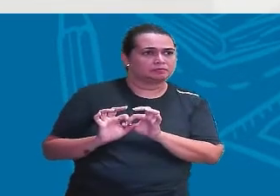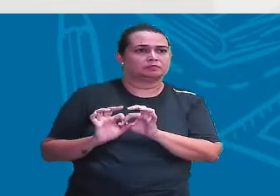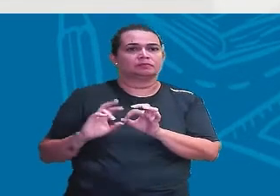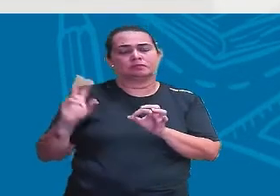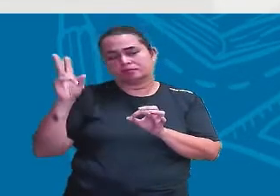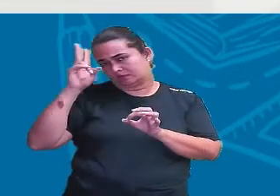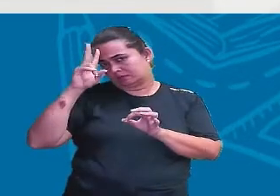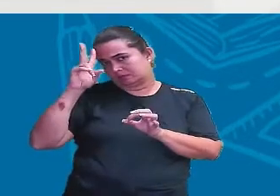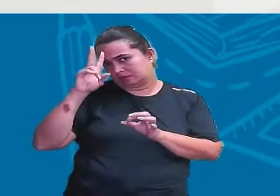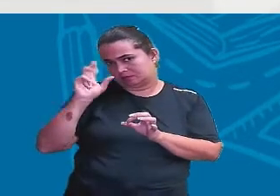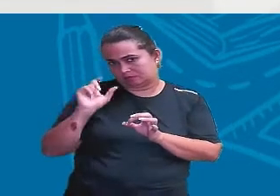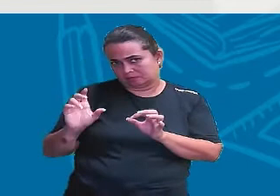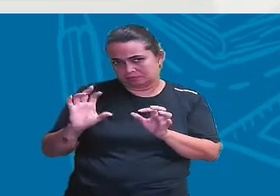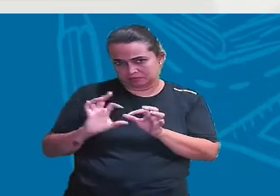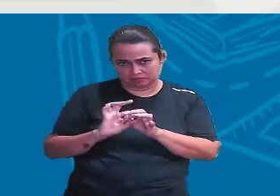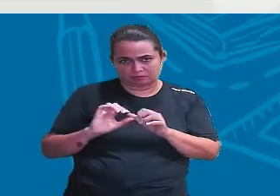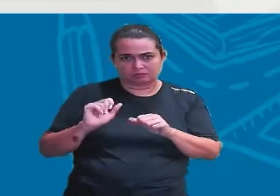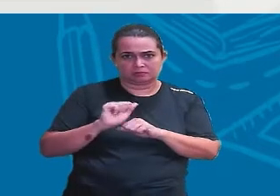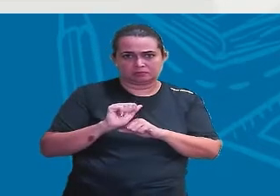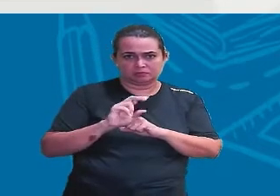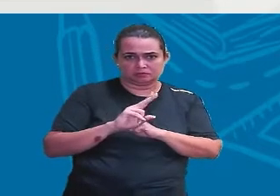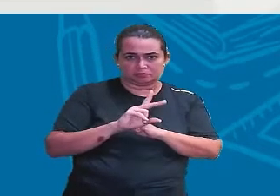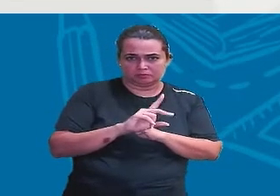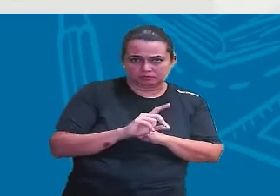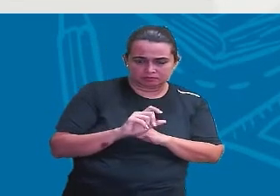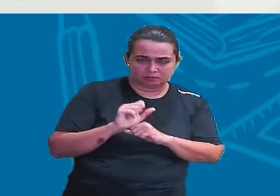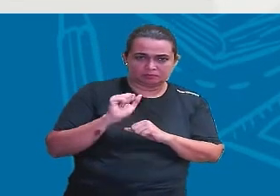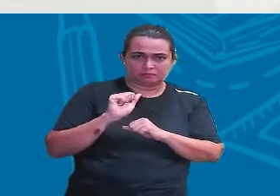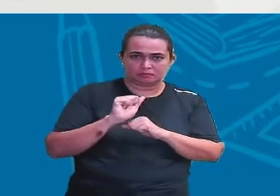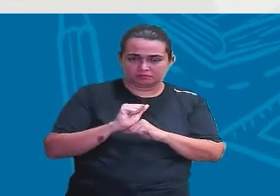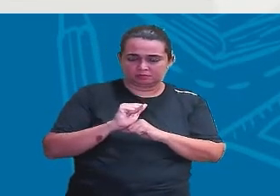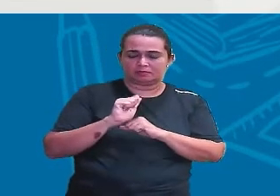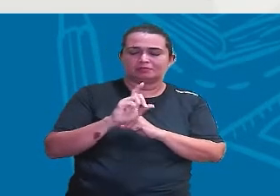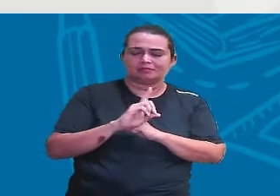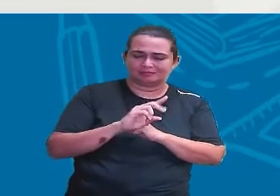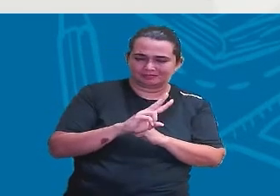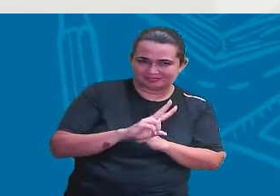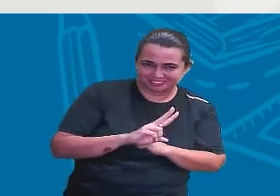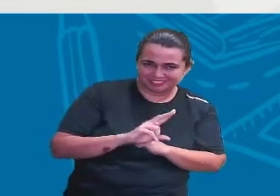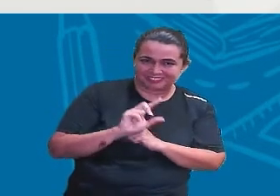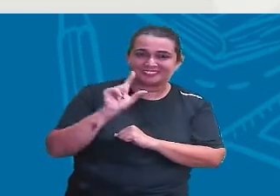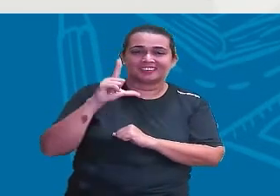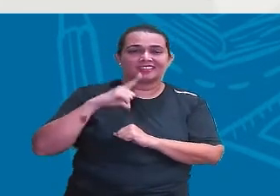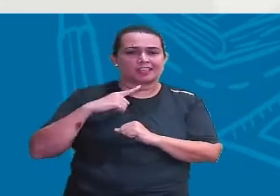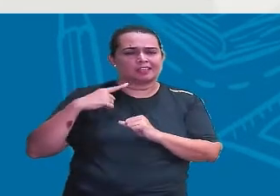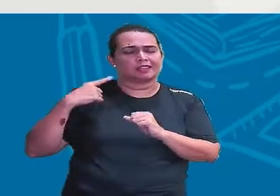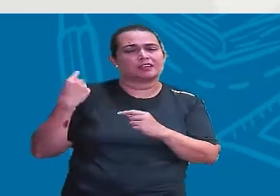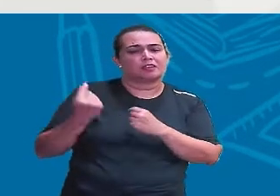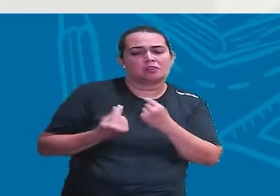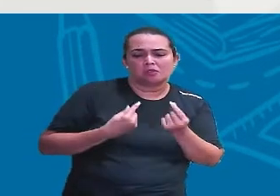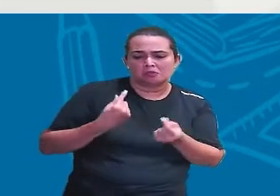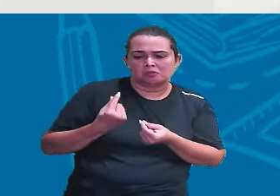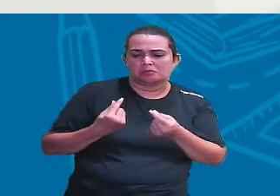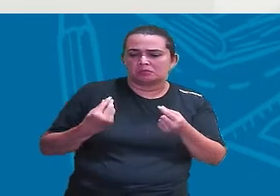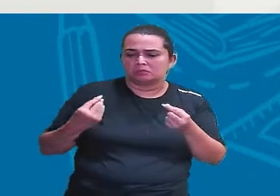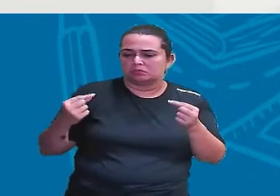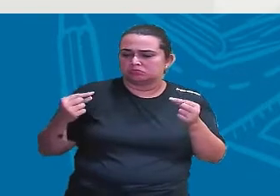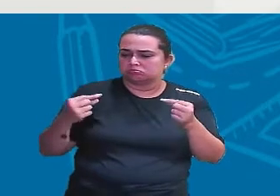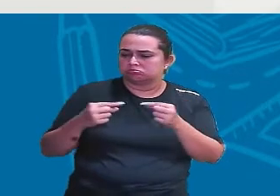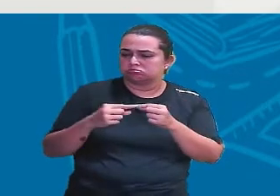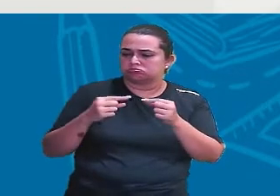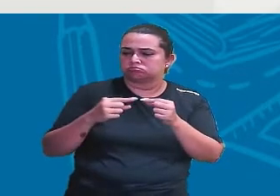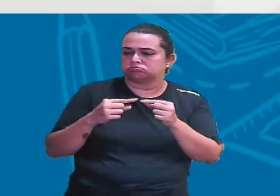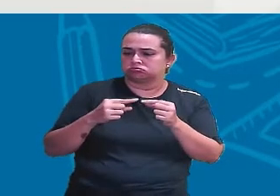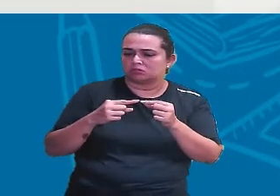na verdade, as conjunções e advérbios, a gente tem o quê? A combinação. Então, a combinação resulta em quê?